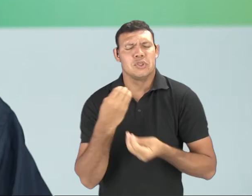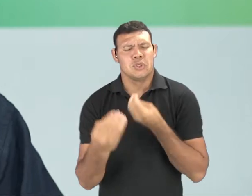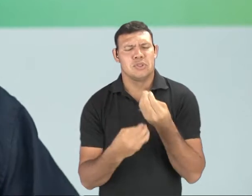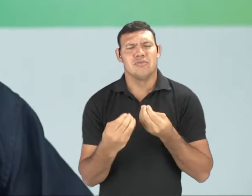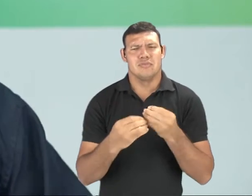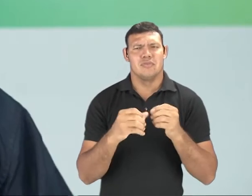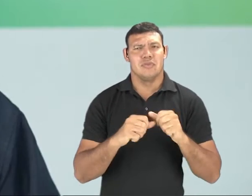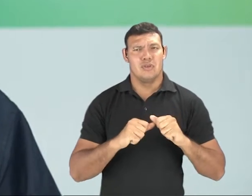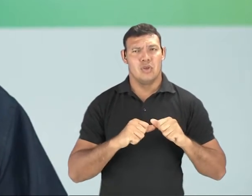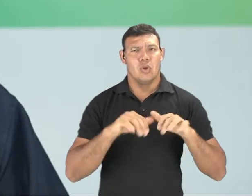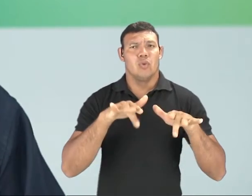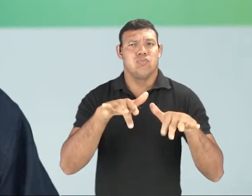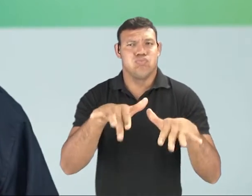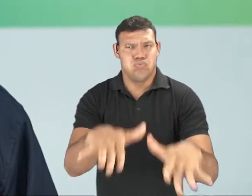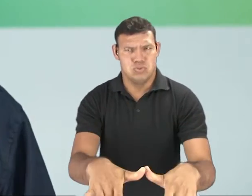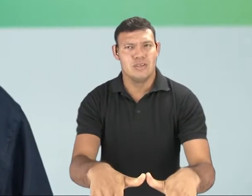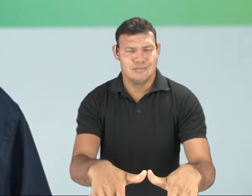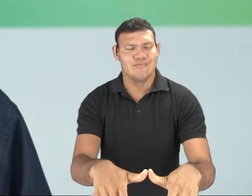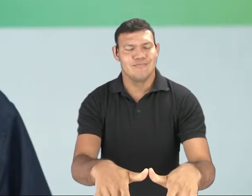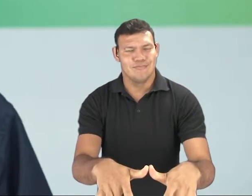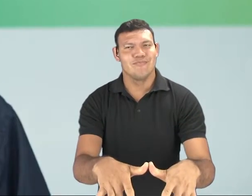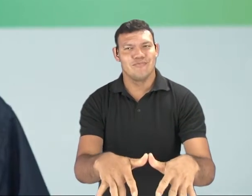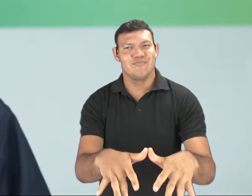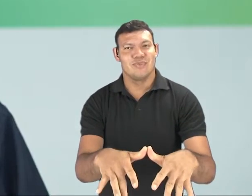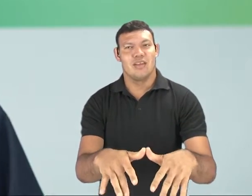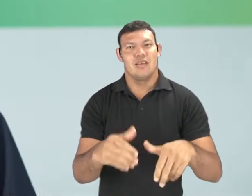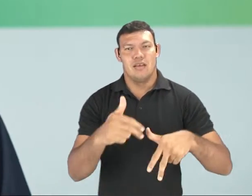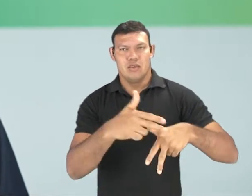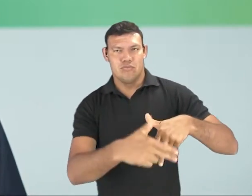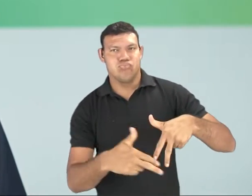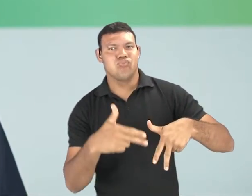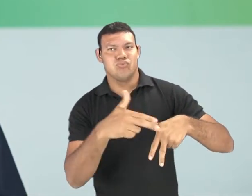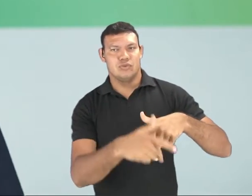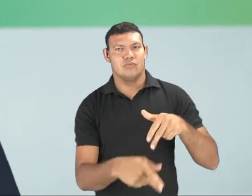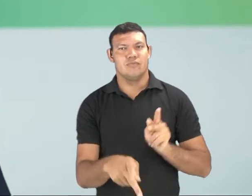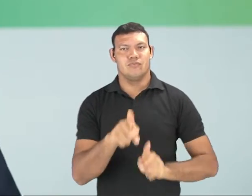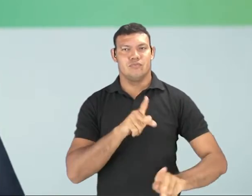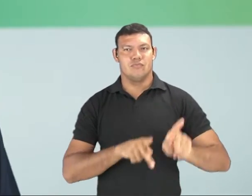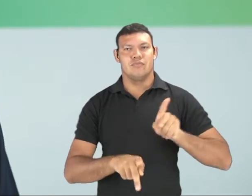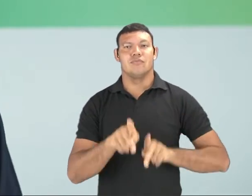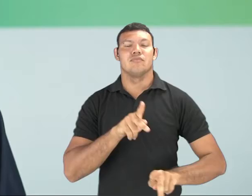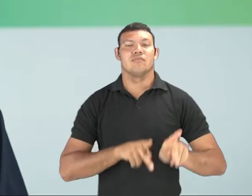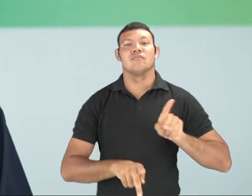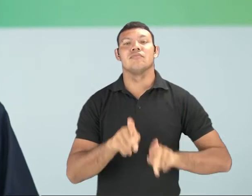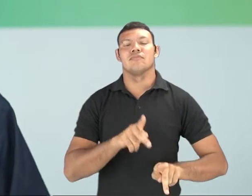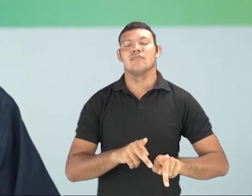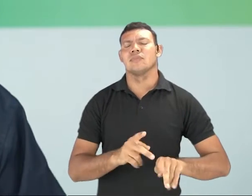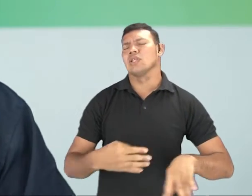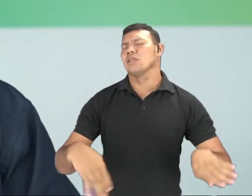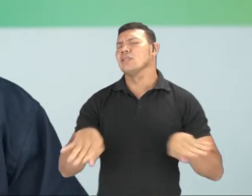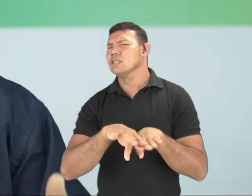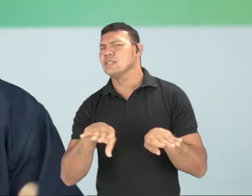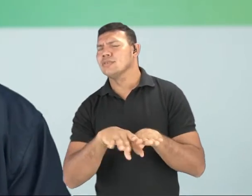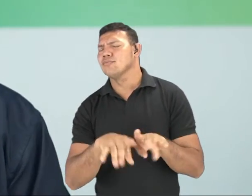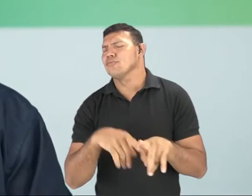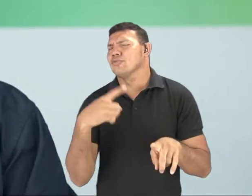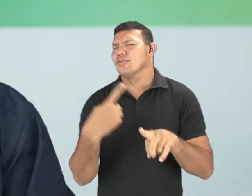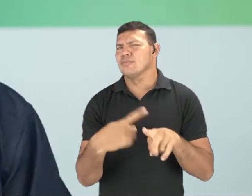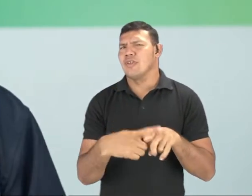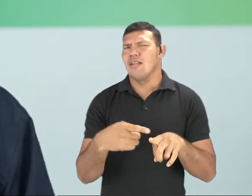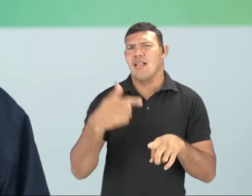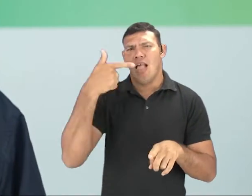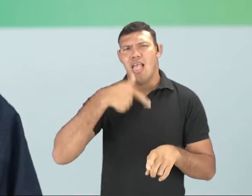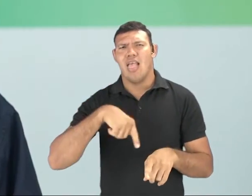Américas e de que maneira houve a composição étnica da população. E o porquê, inclusive, que existem